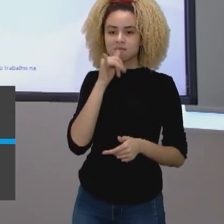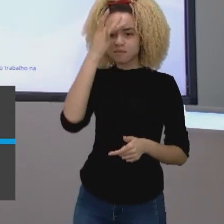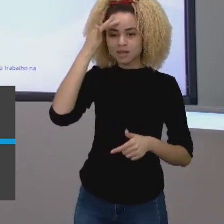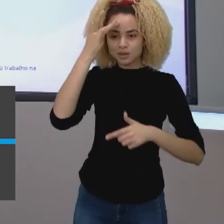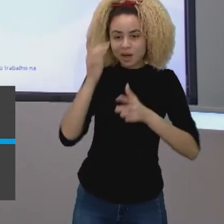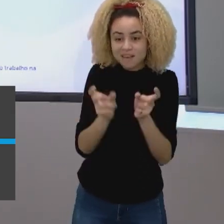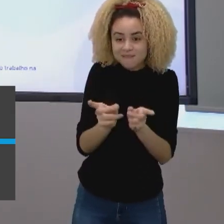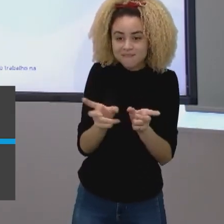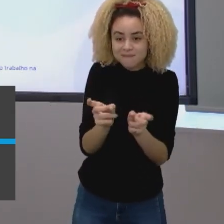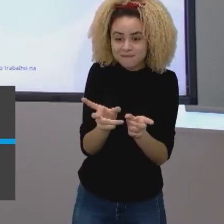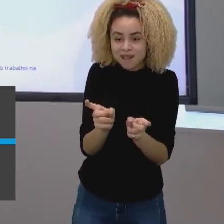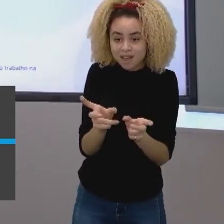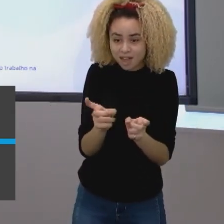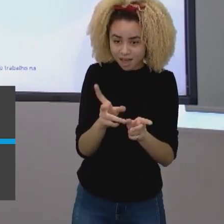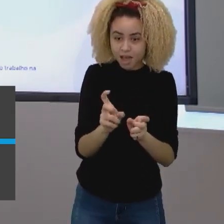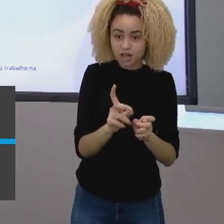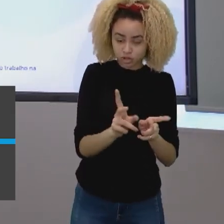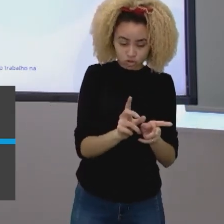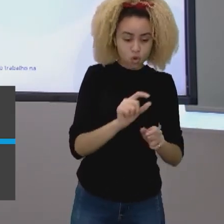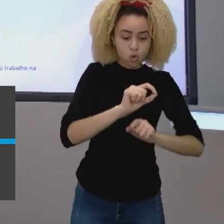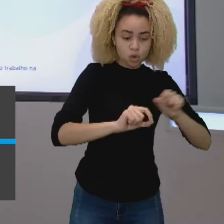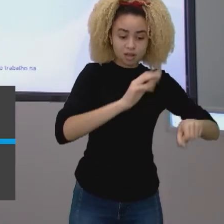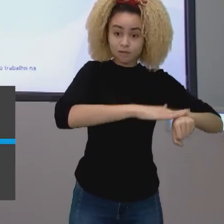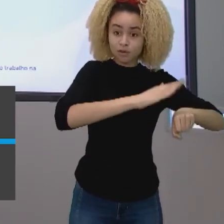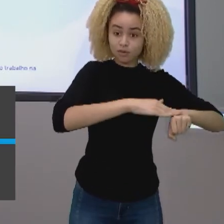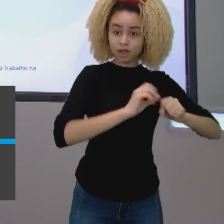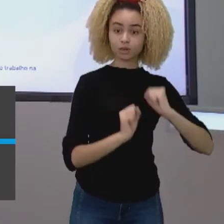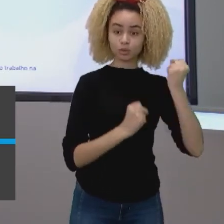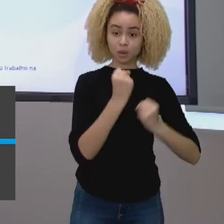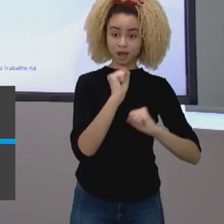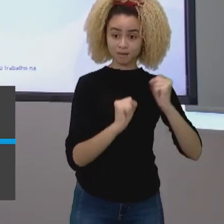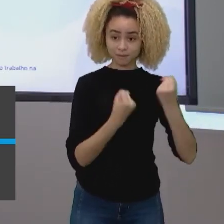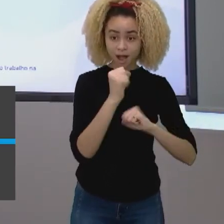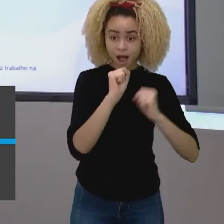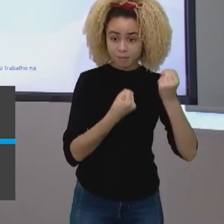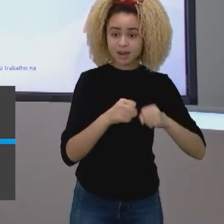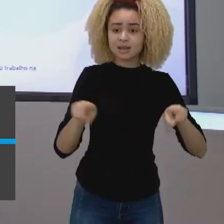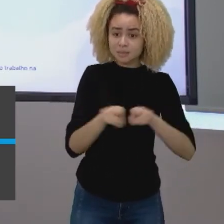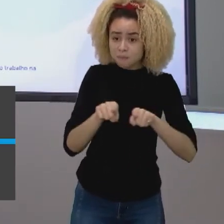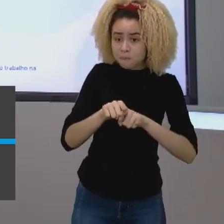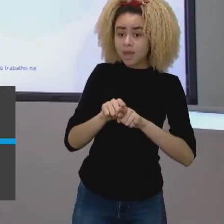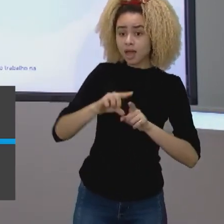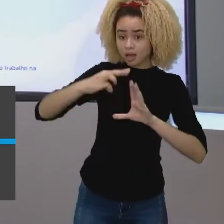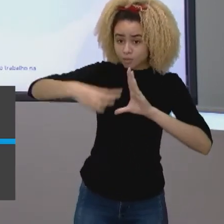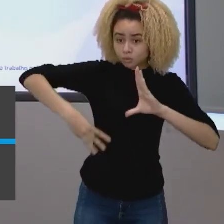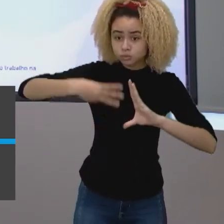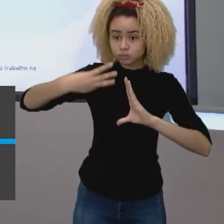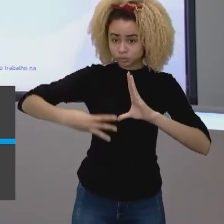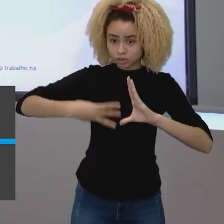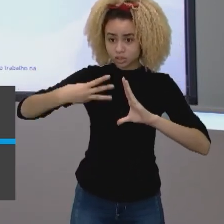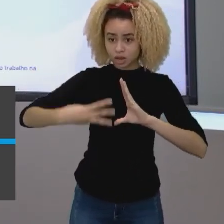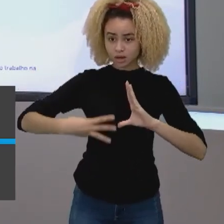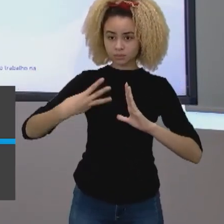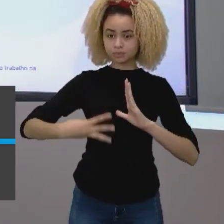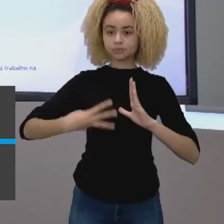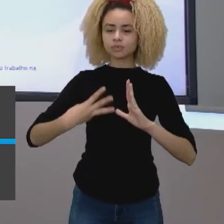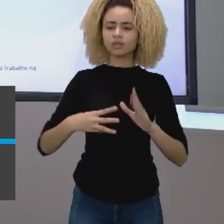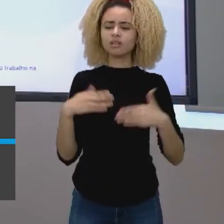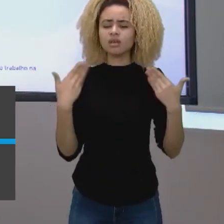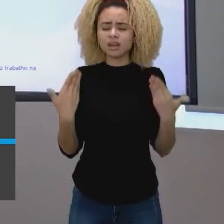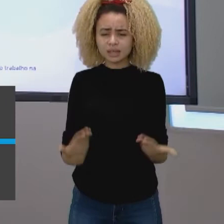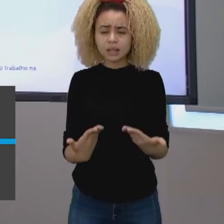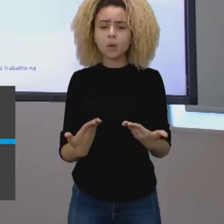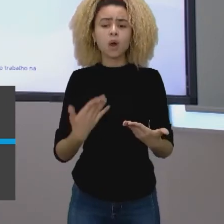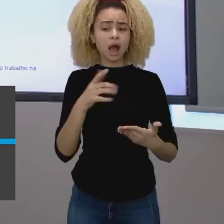que foi produzido numa fábrica também faz parte desse setor terciário que eu estou me referindo, tá? Então, todas